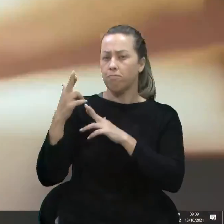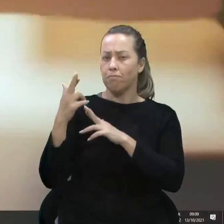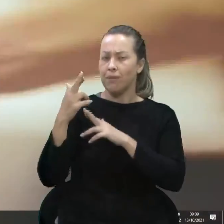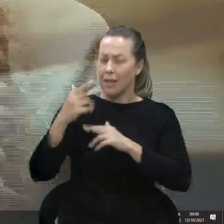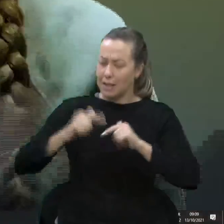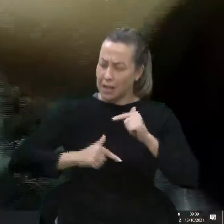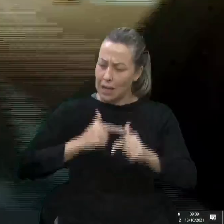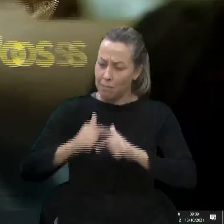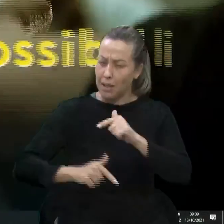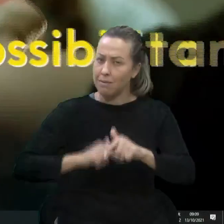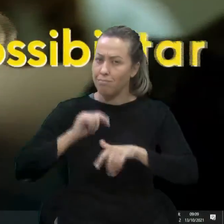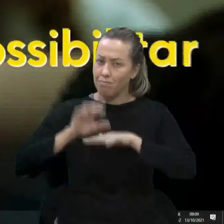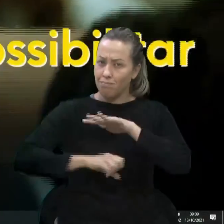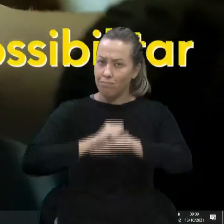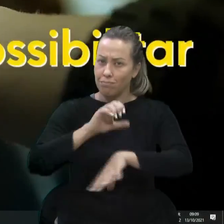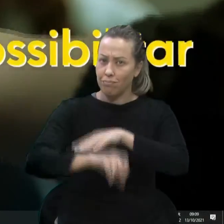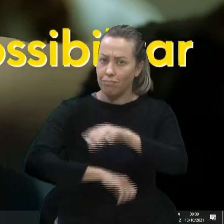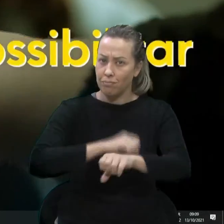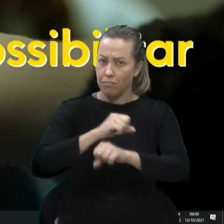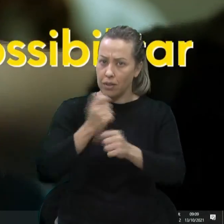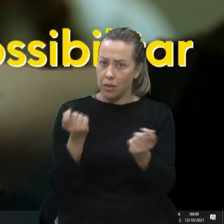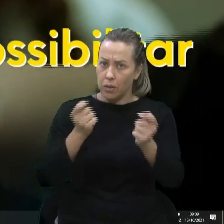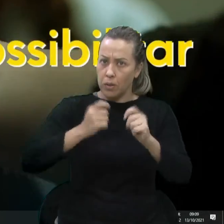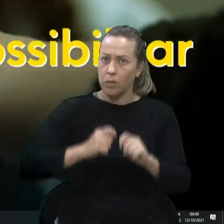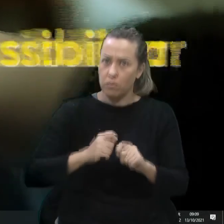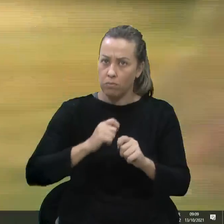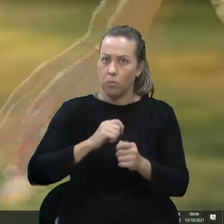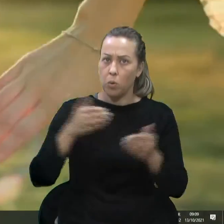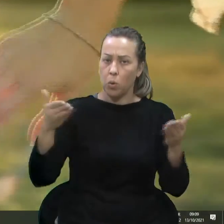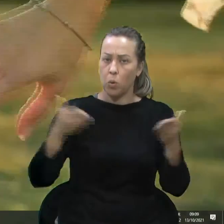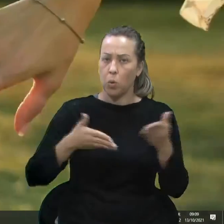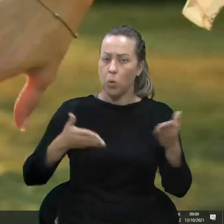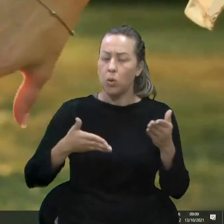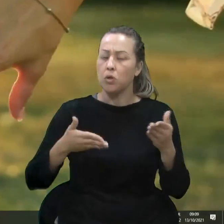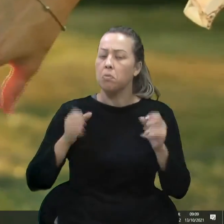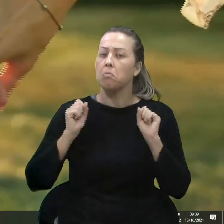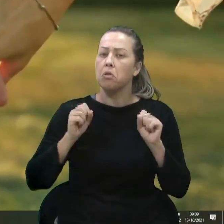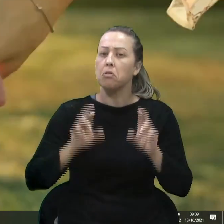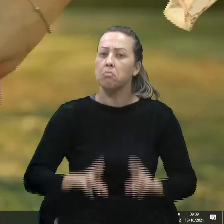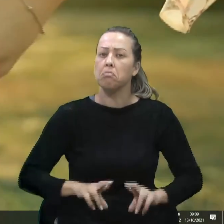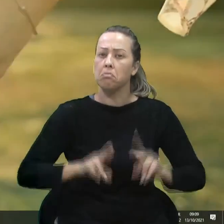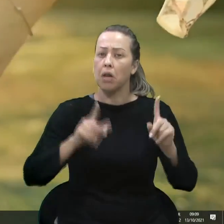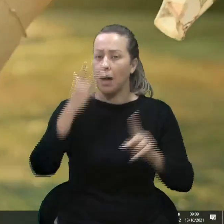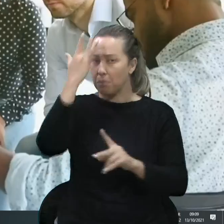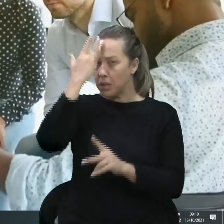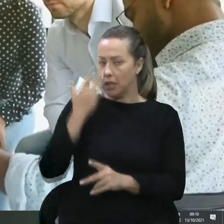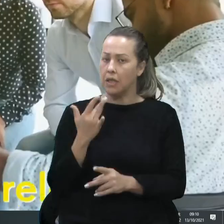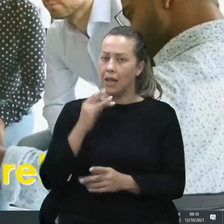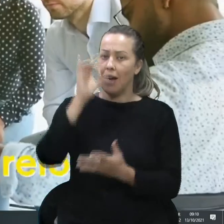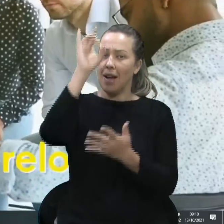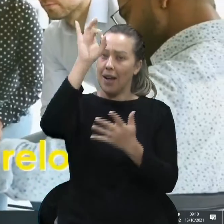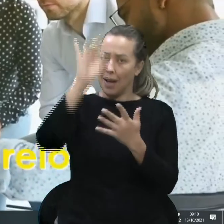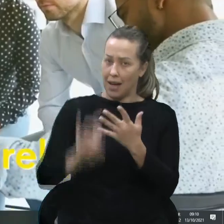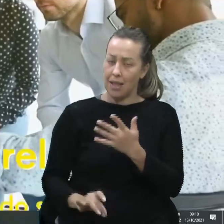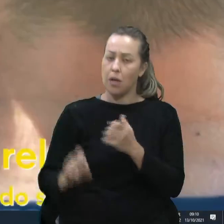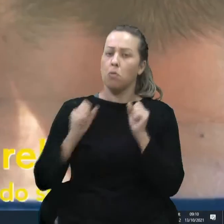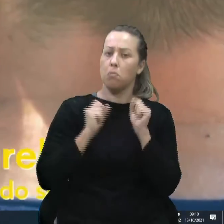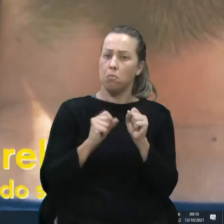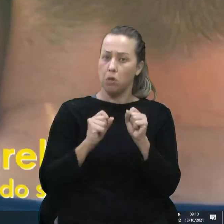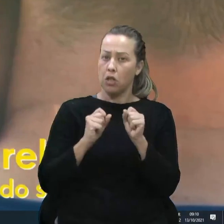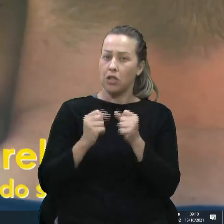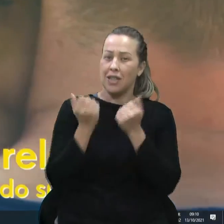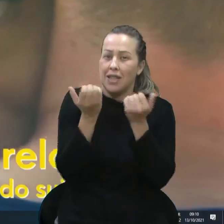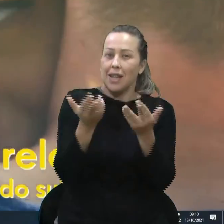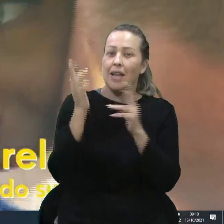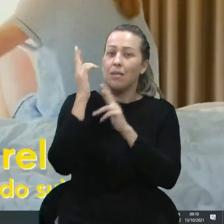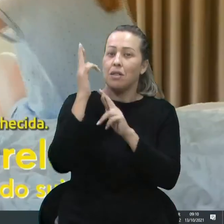agir, buscar, possibilitar. É saber que o hoje pode ser diferente amanhã. Cada um de nós pode levar esperança a